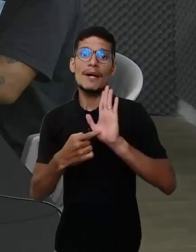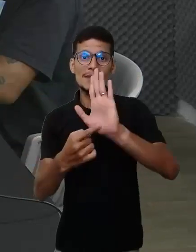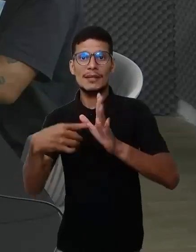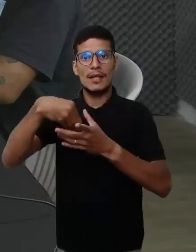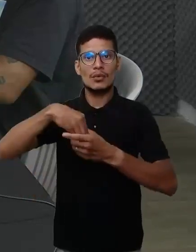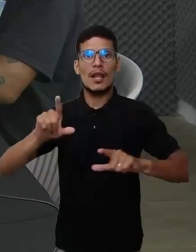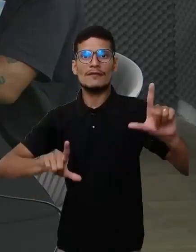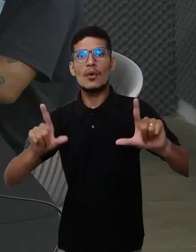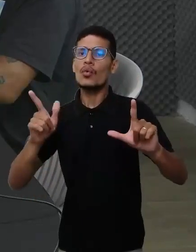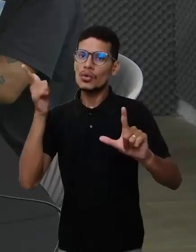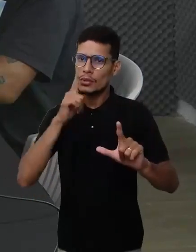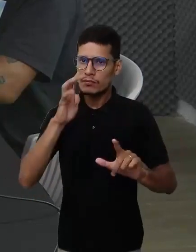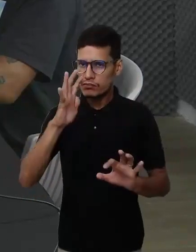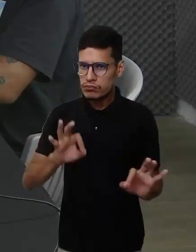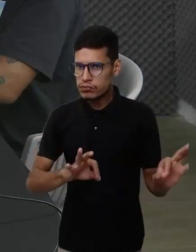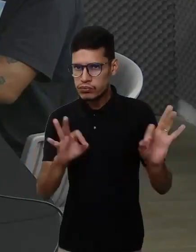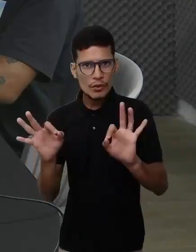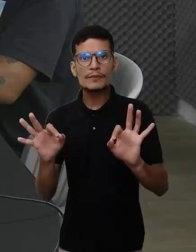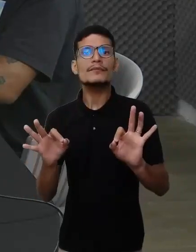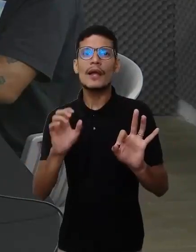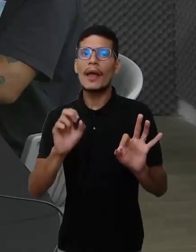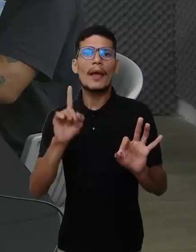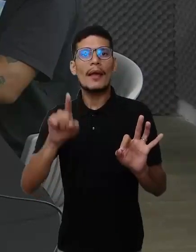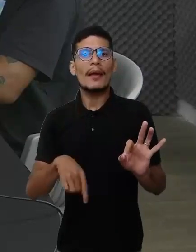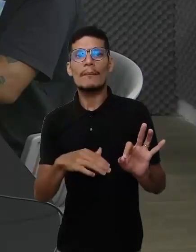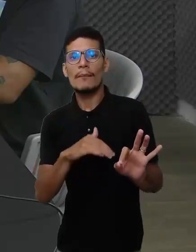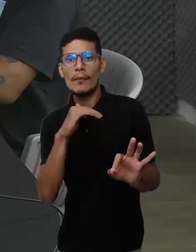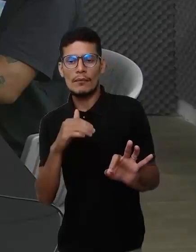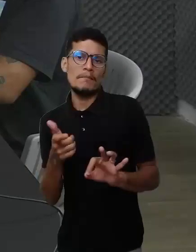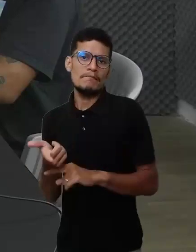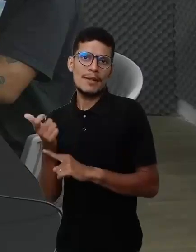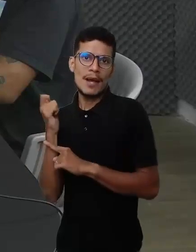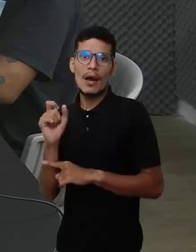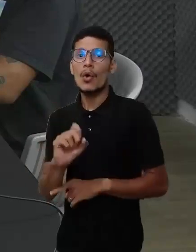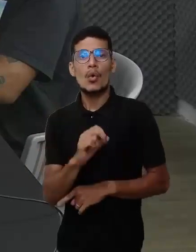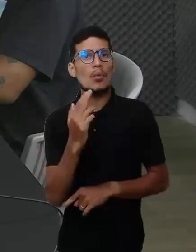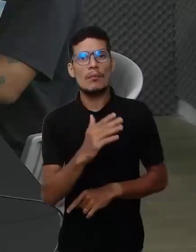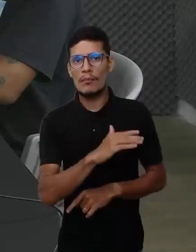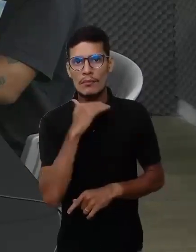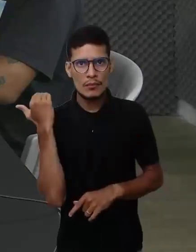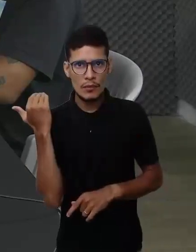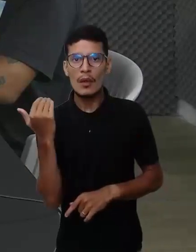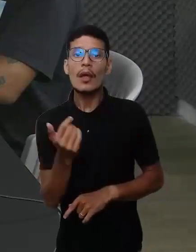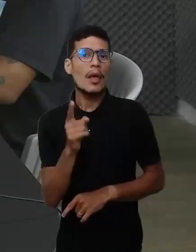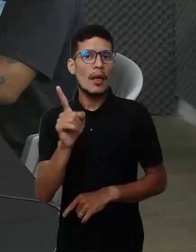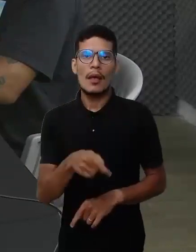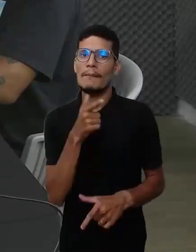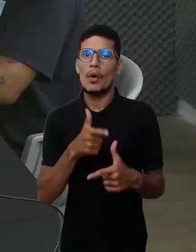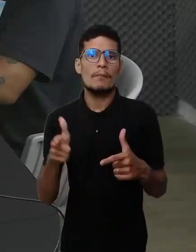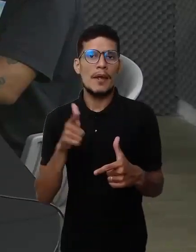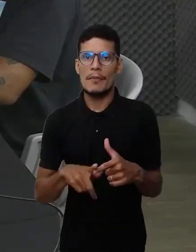logo humano, era morrendo ou sendo morto, era assassinando alguém ou sendo ele mesmo morto. Isso já era um grande problema. Sem